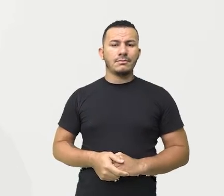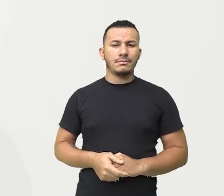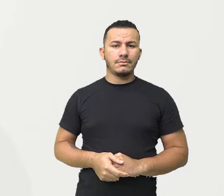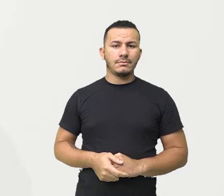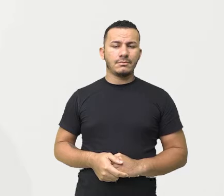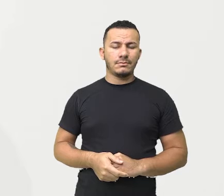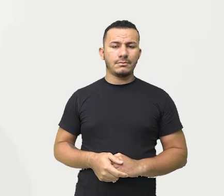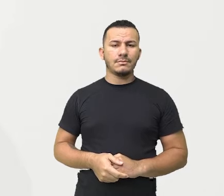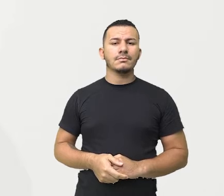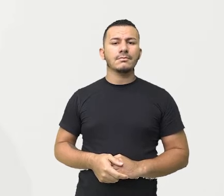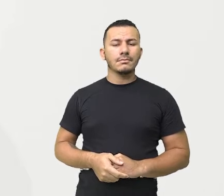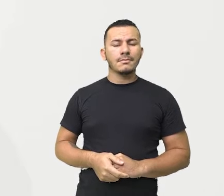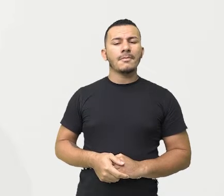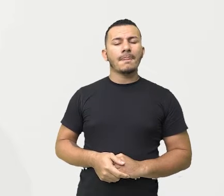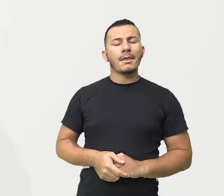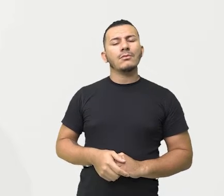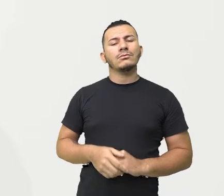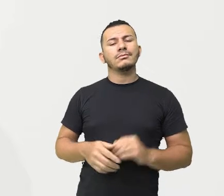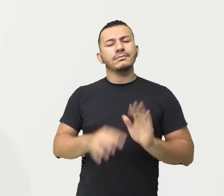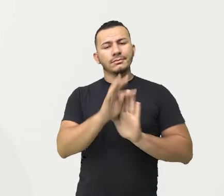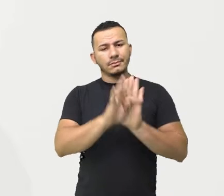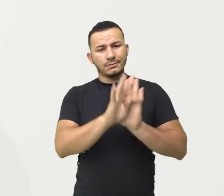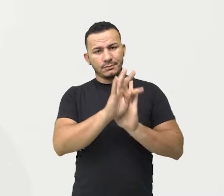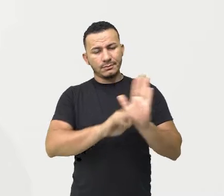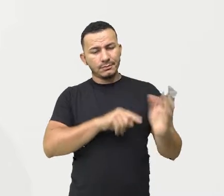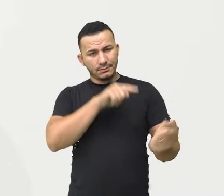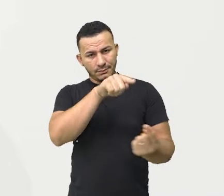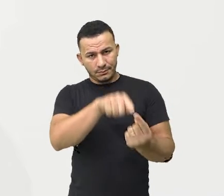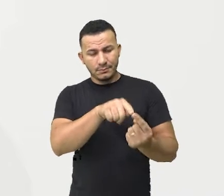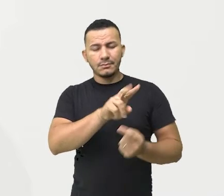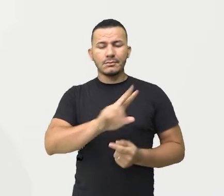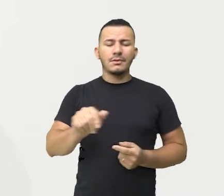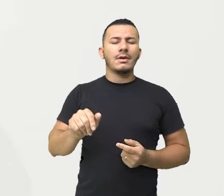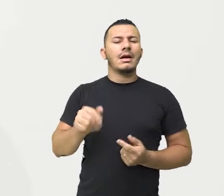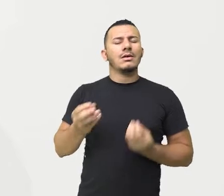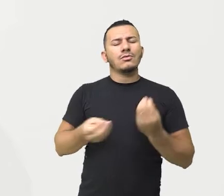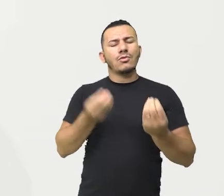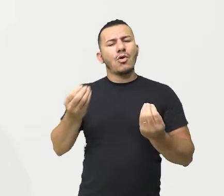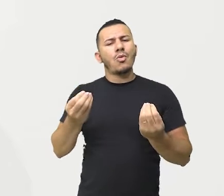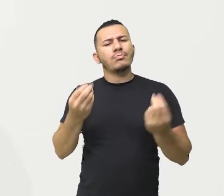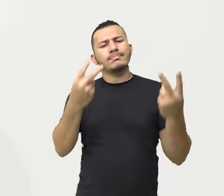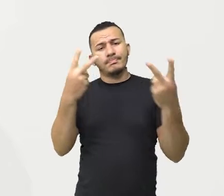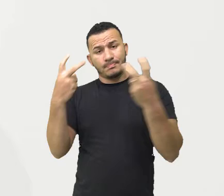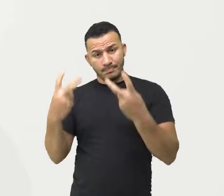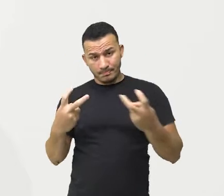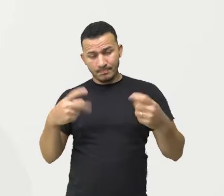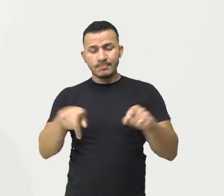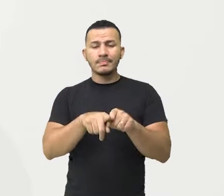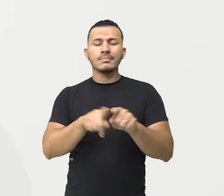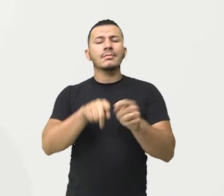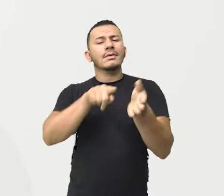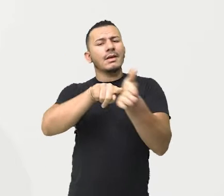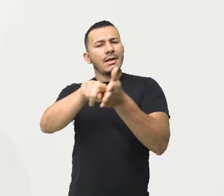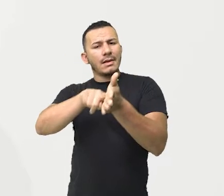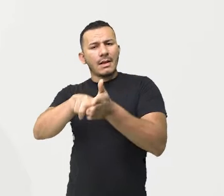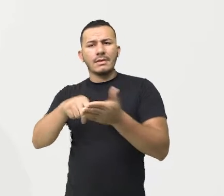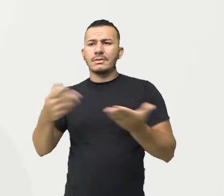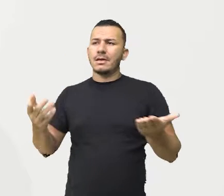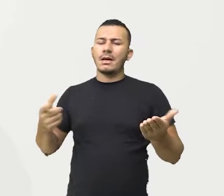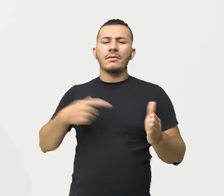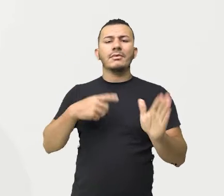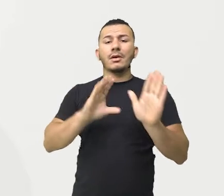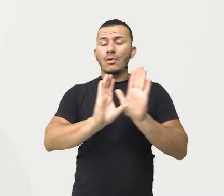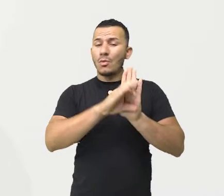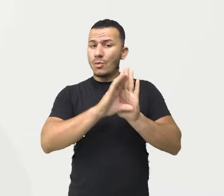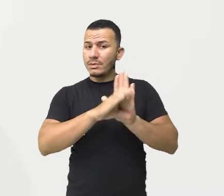vai sintetizar ou analisar alguma ideia, algum